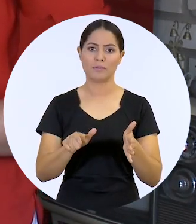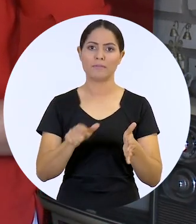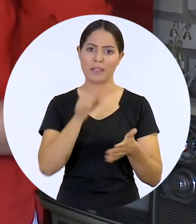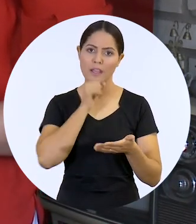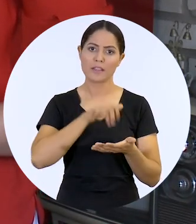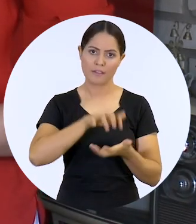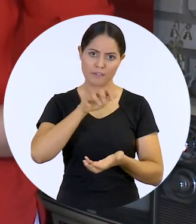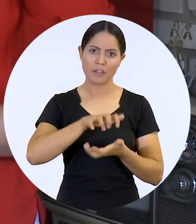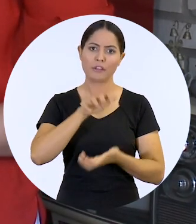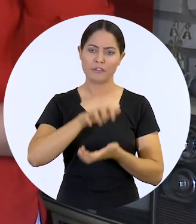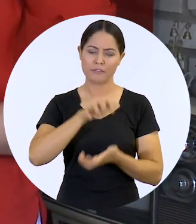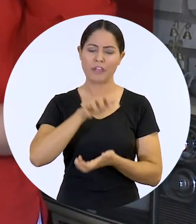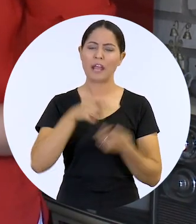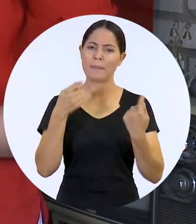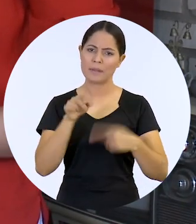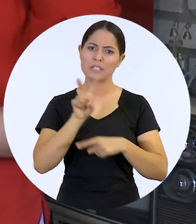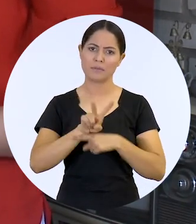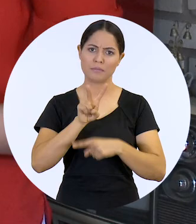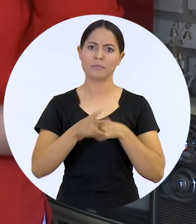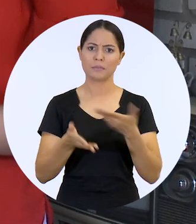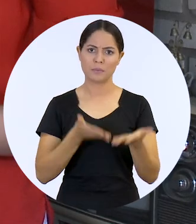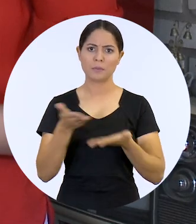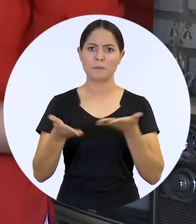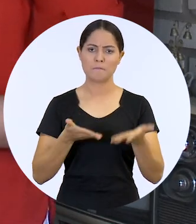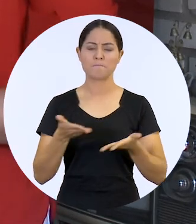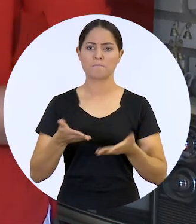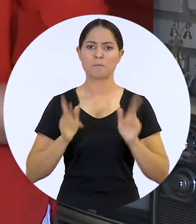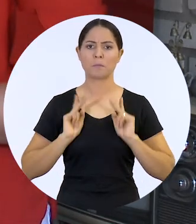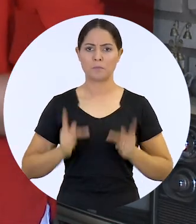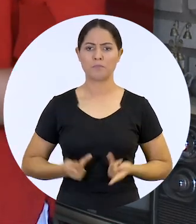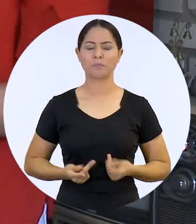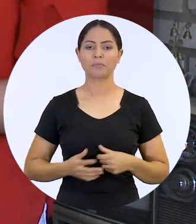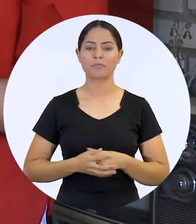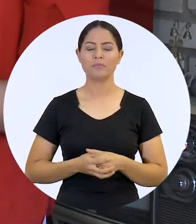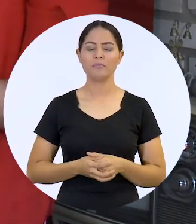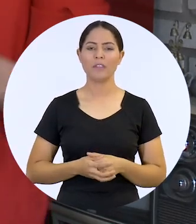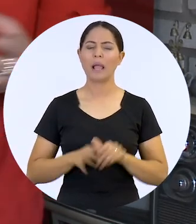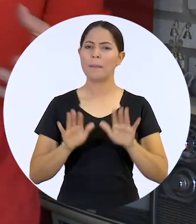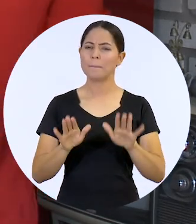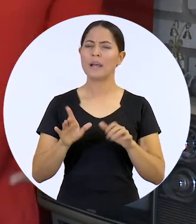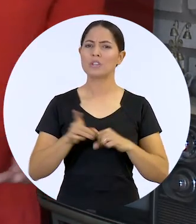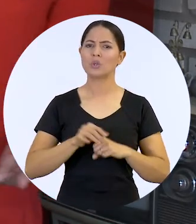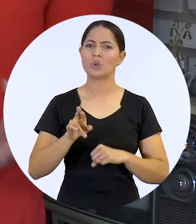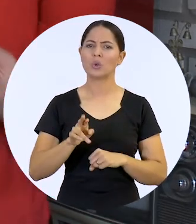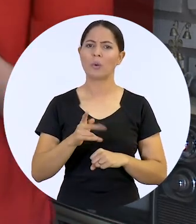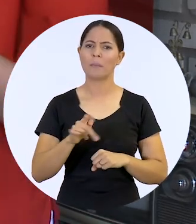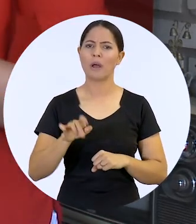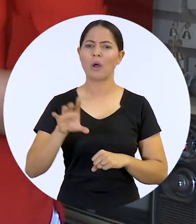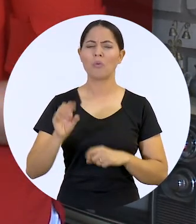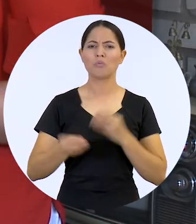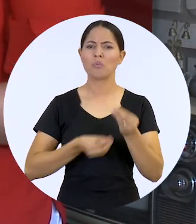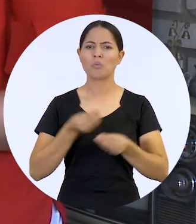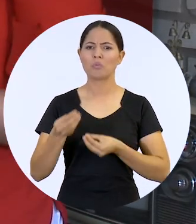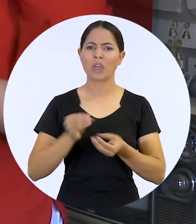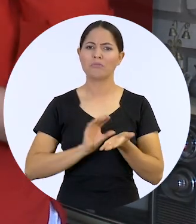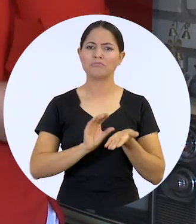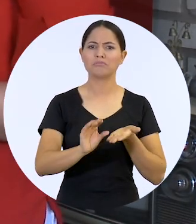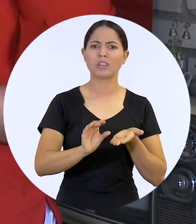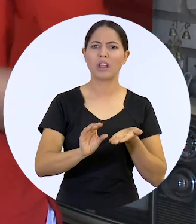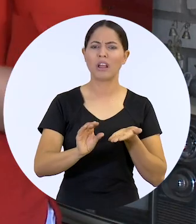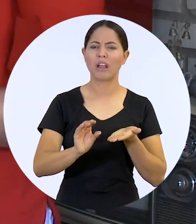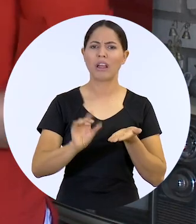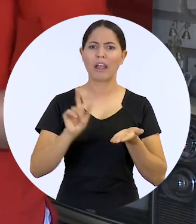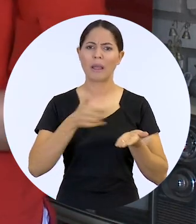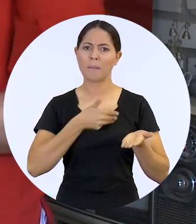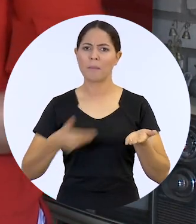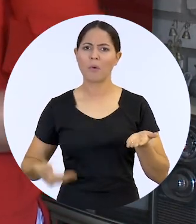que precisa cuidar da vulnerabilidade humana. E, doutor Mauro, independe uma instituição pública ou uma instituição filantrópica, as duas